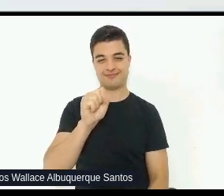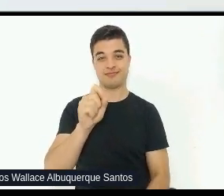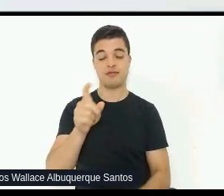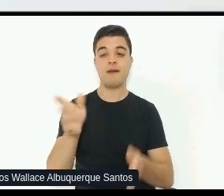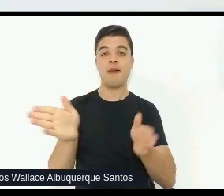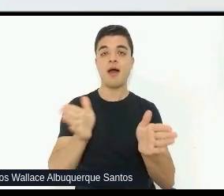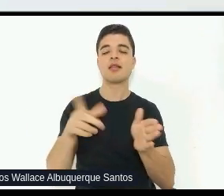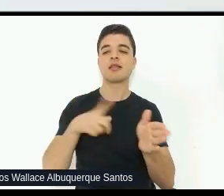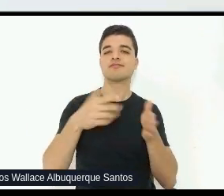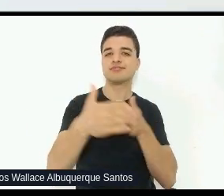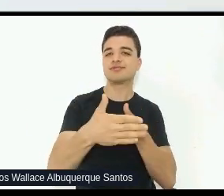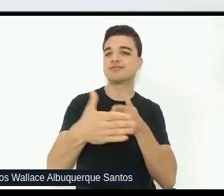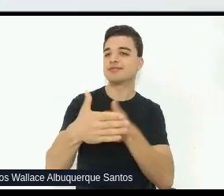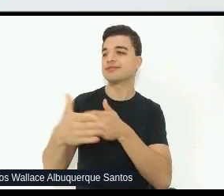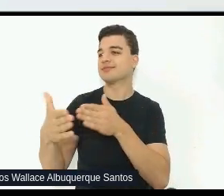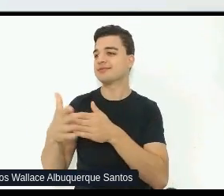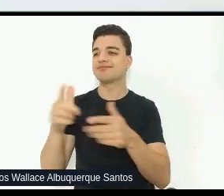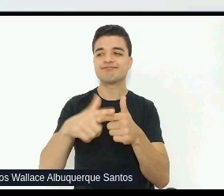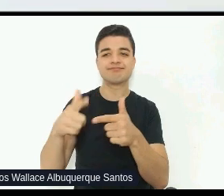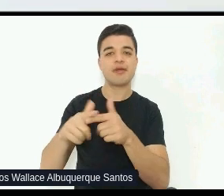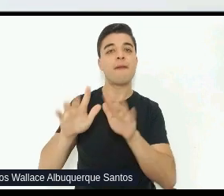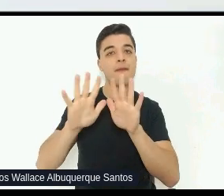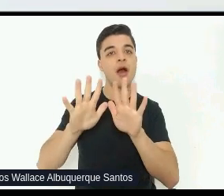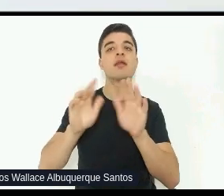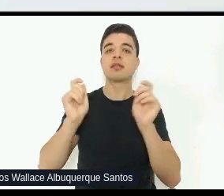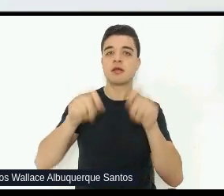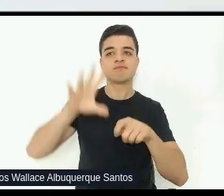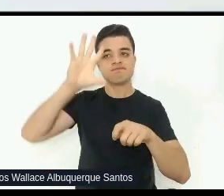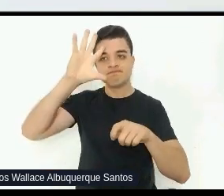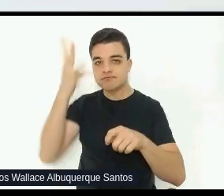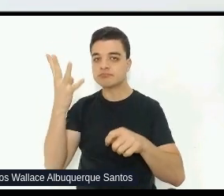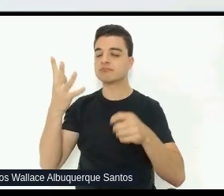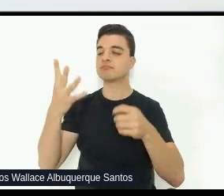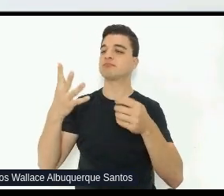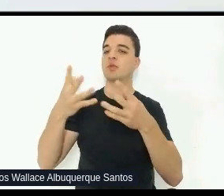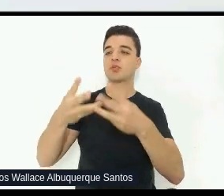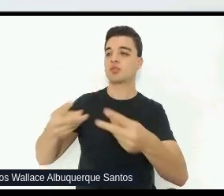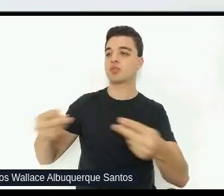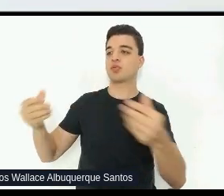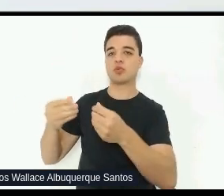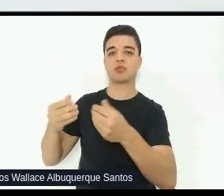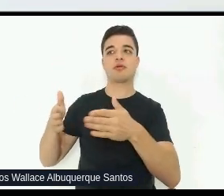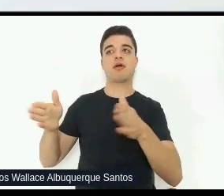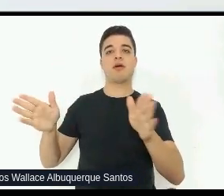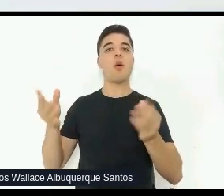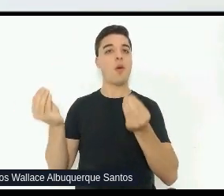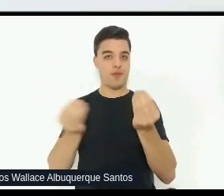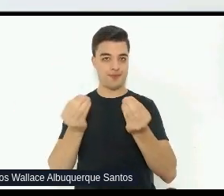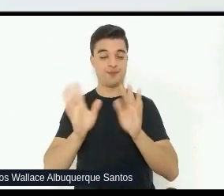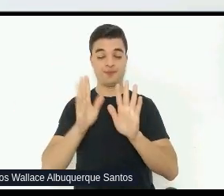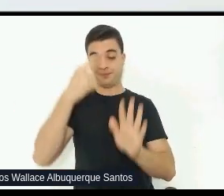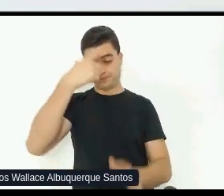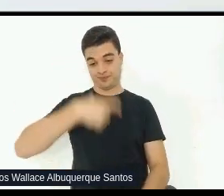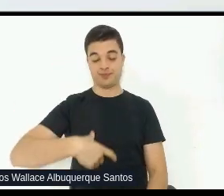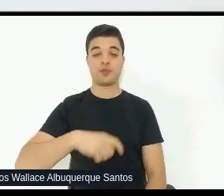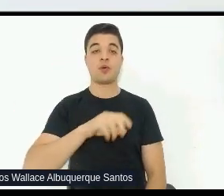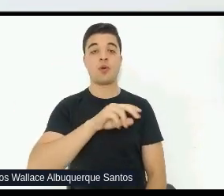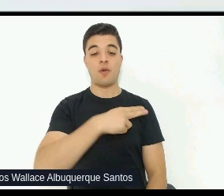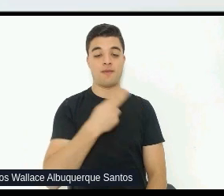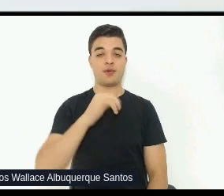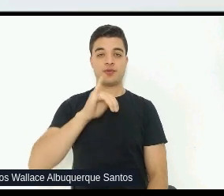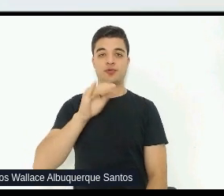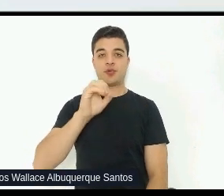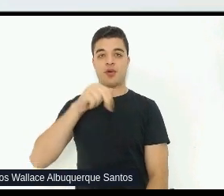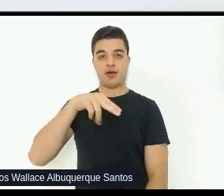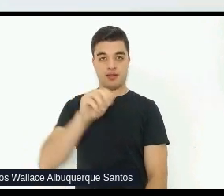rápida e mais prática, né? Antes de mais nada, deixa eu me apresentar para vocês. Meu nome é Joana Woloski, eu sou uma